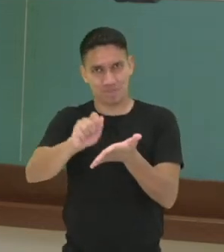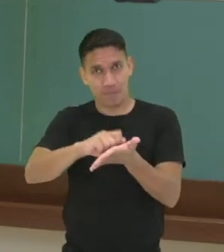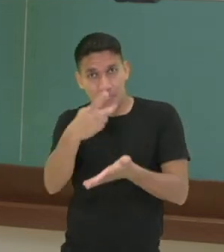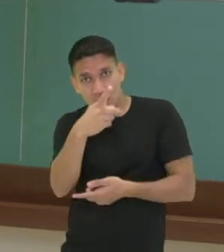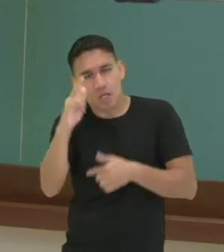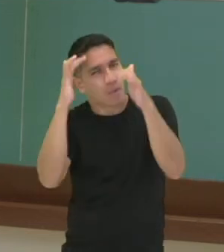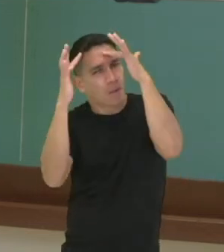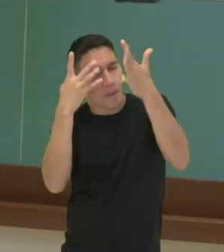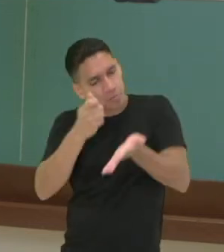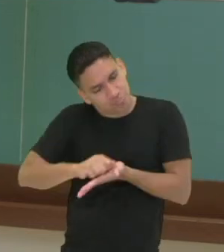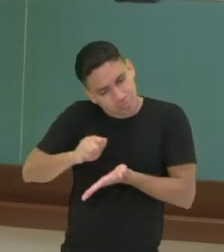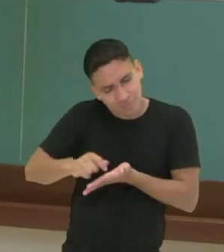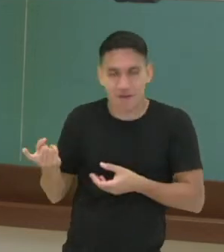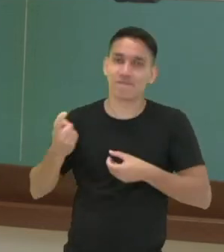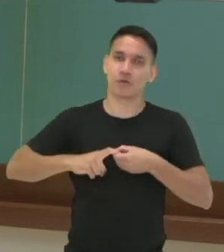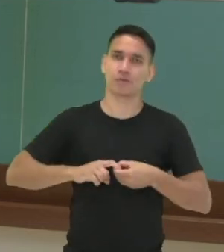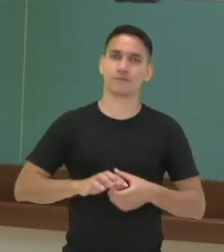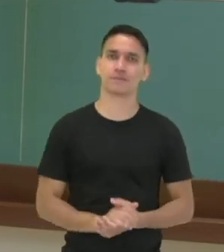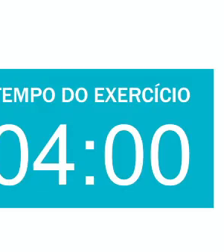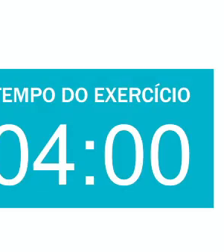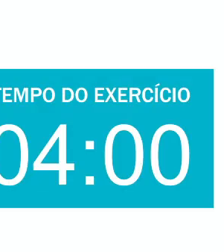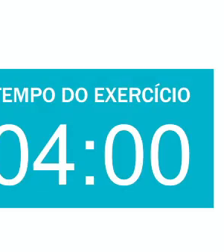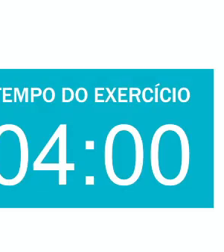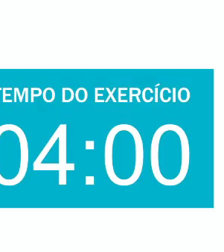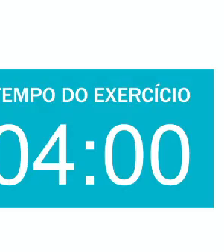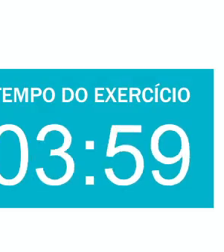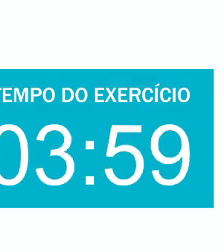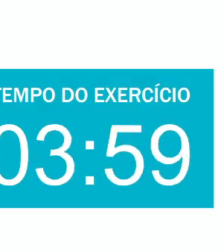suas reflexões, já retornamos.